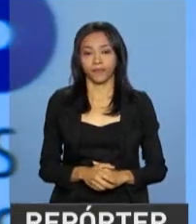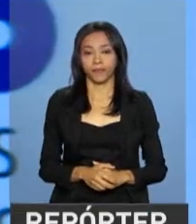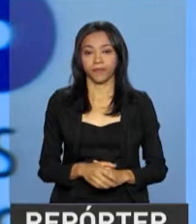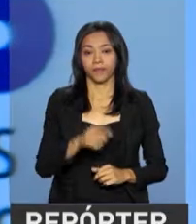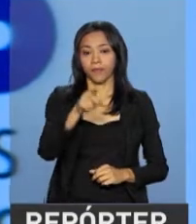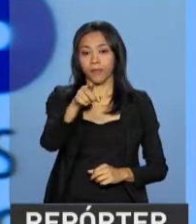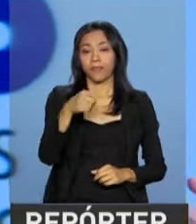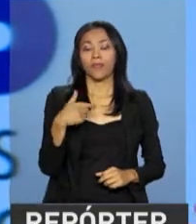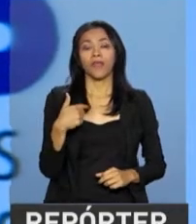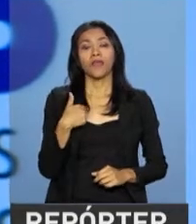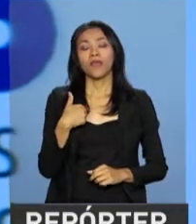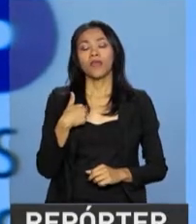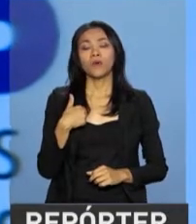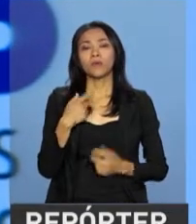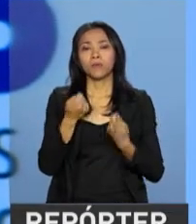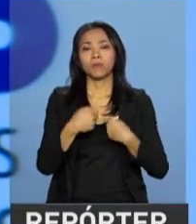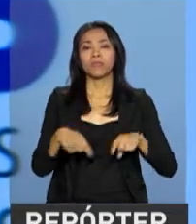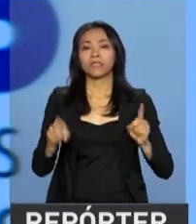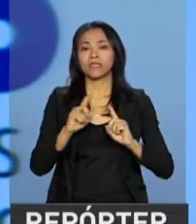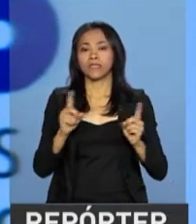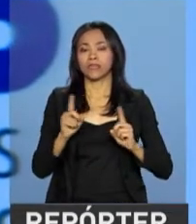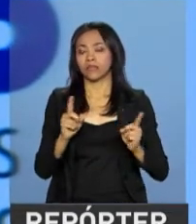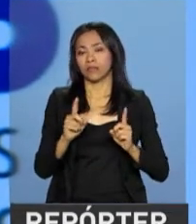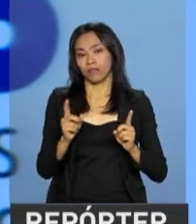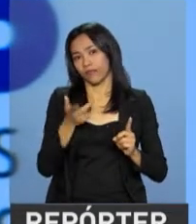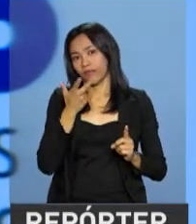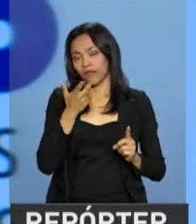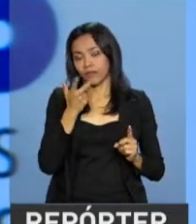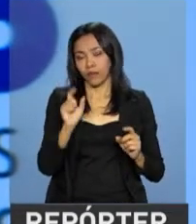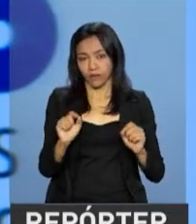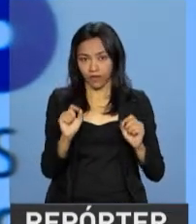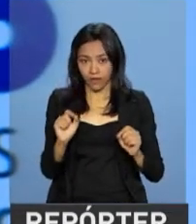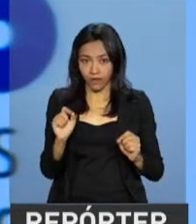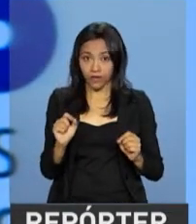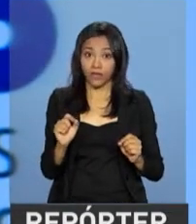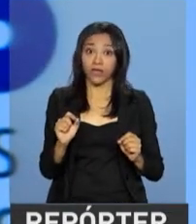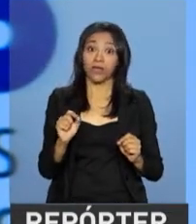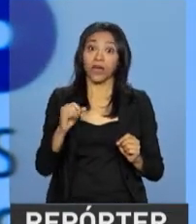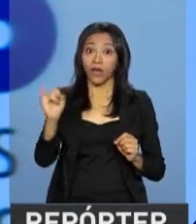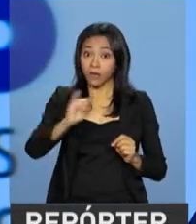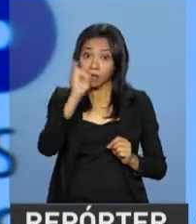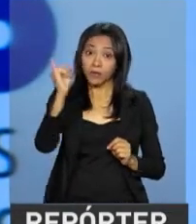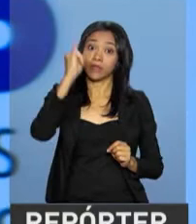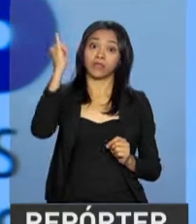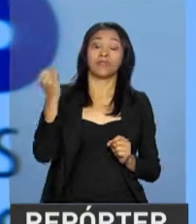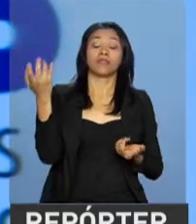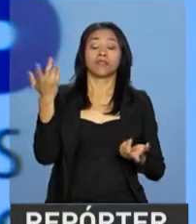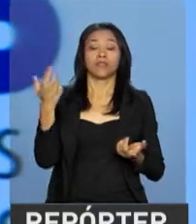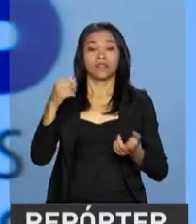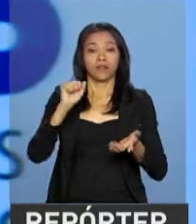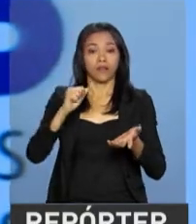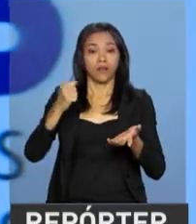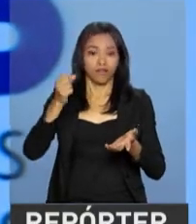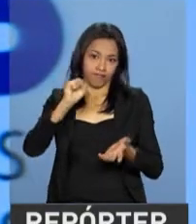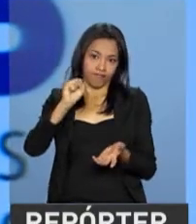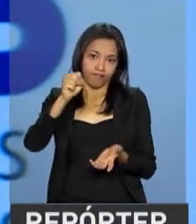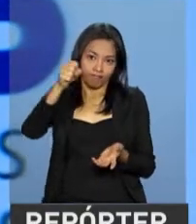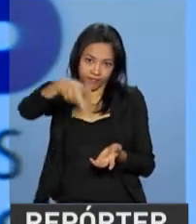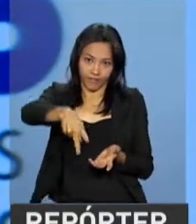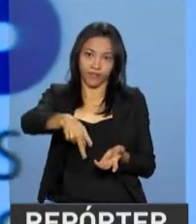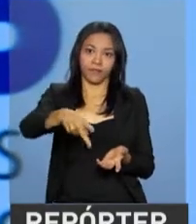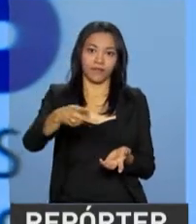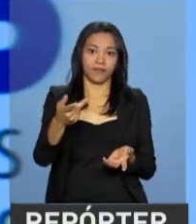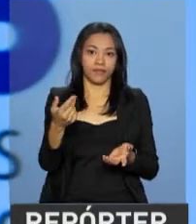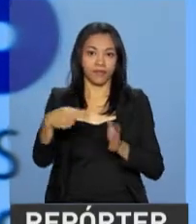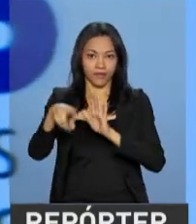eu também não precisa se meter na história da importância da previdência social o que é quase fechar um ciclo